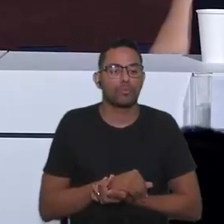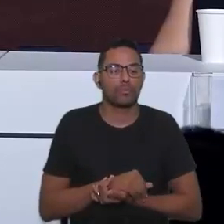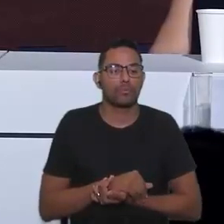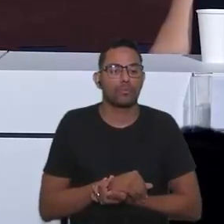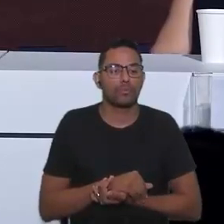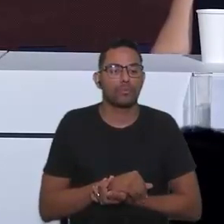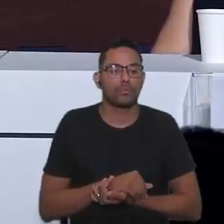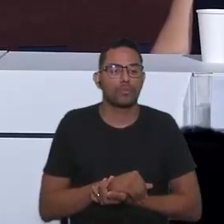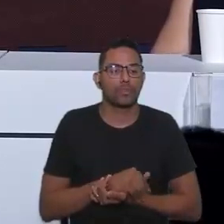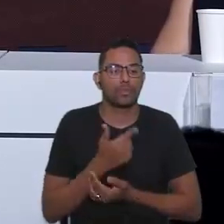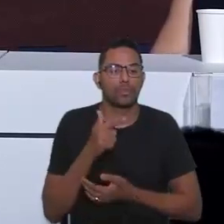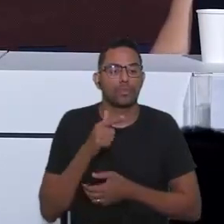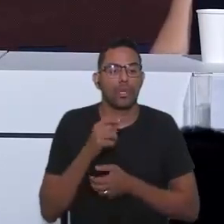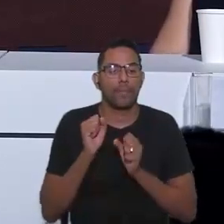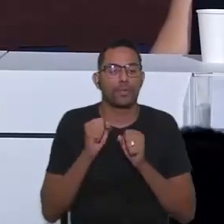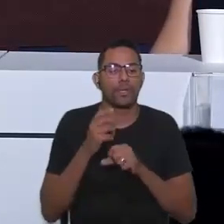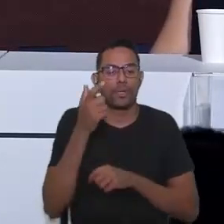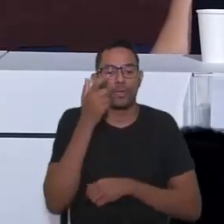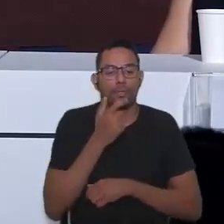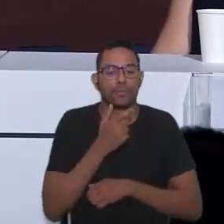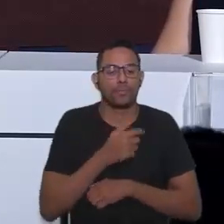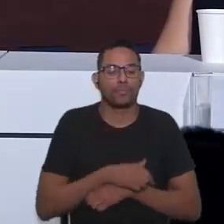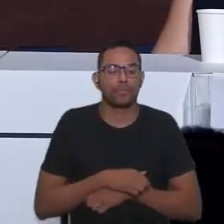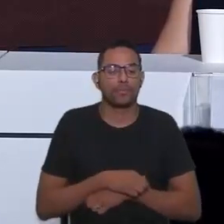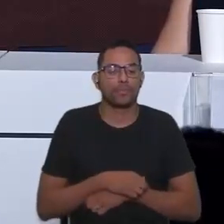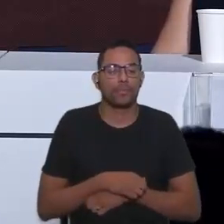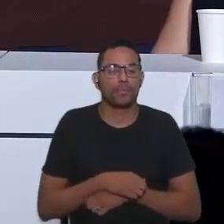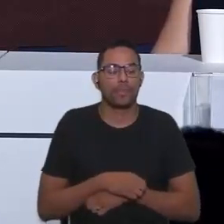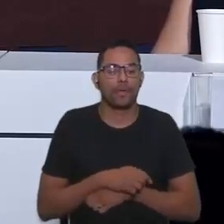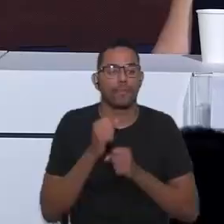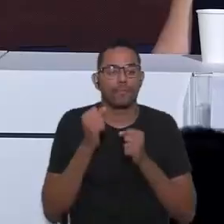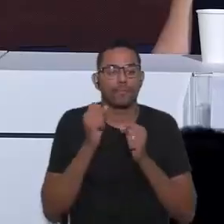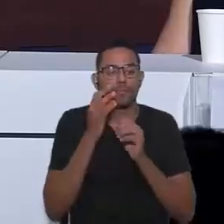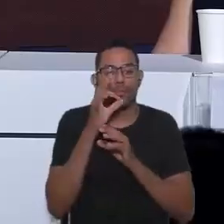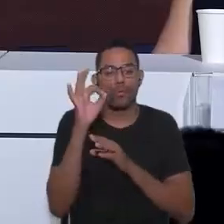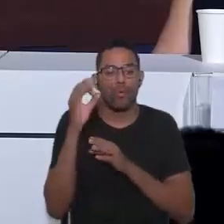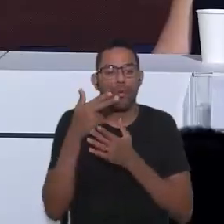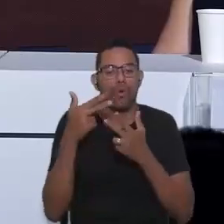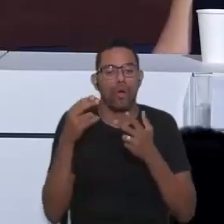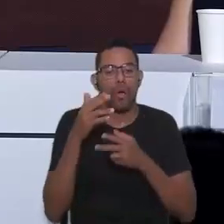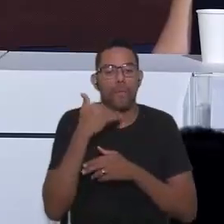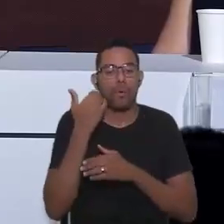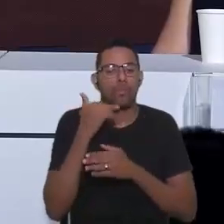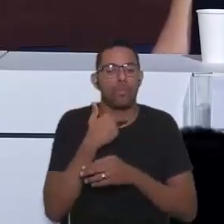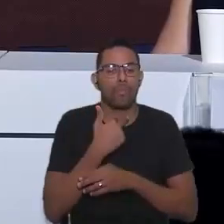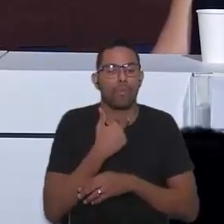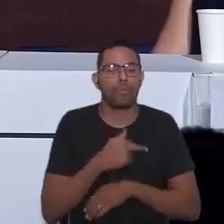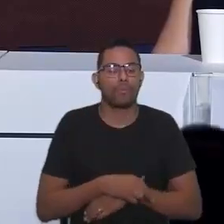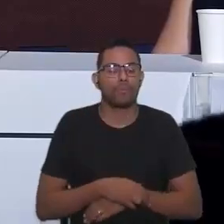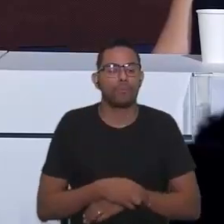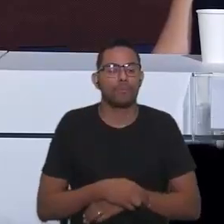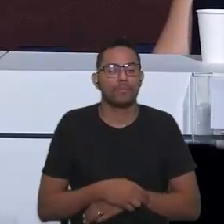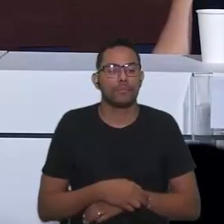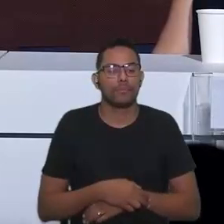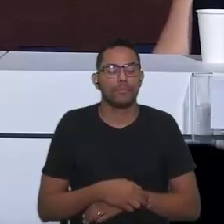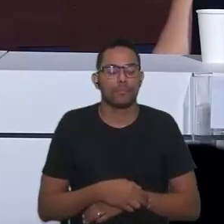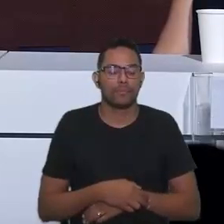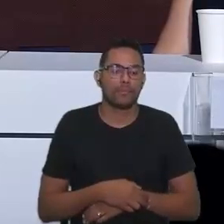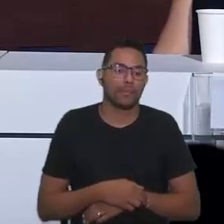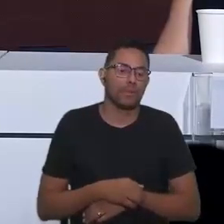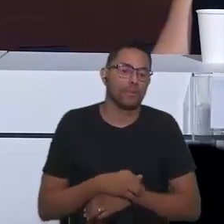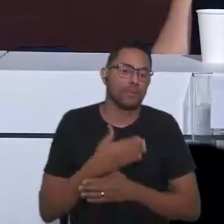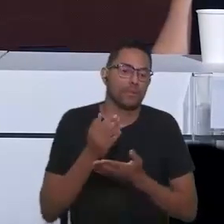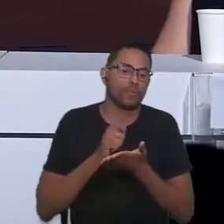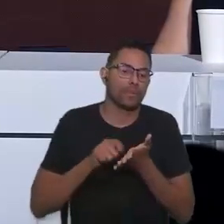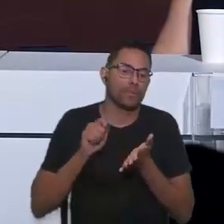ela não tem mais poder que eu. Eu posso coisas que a morte não pode. Então, eu